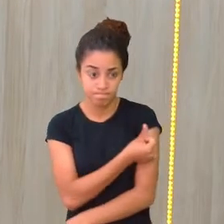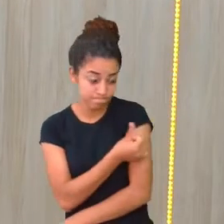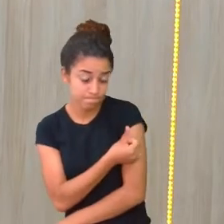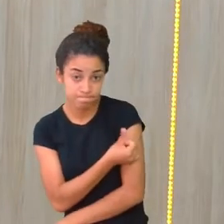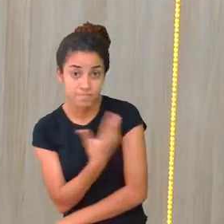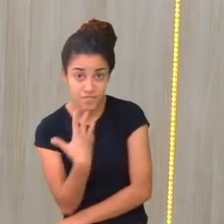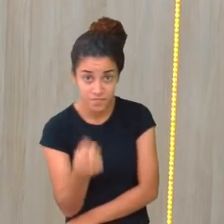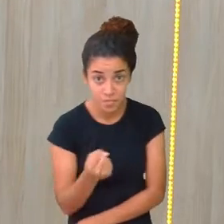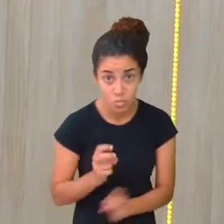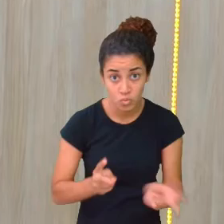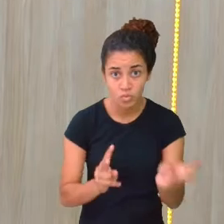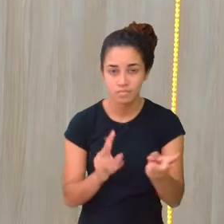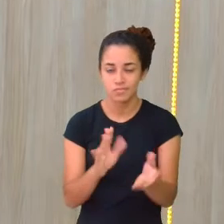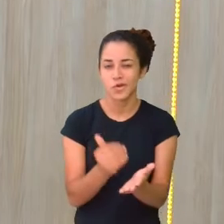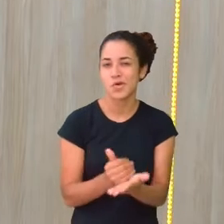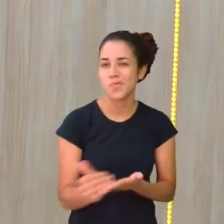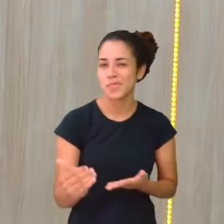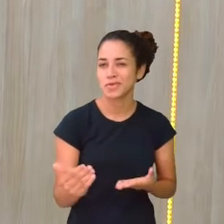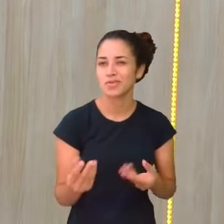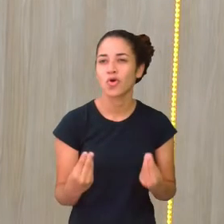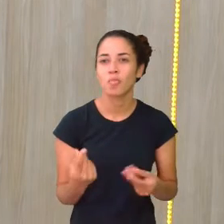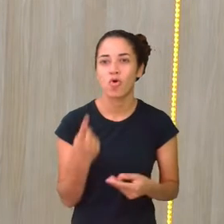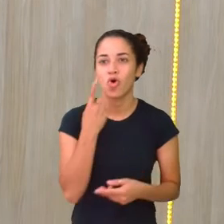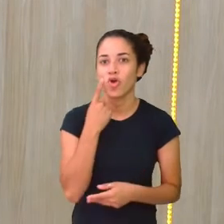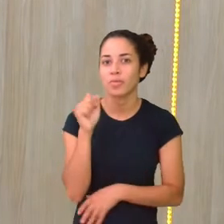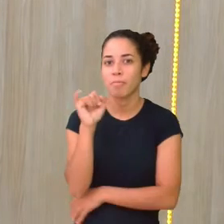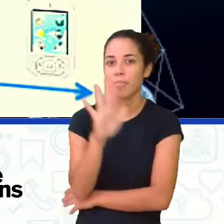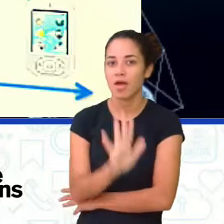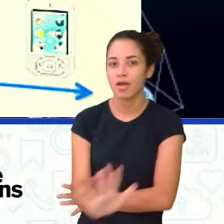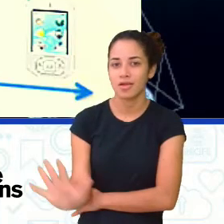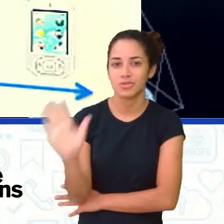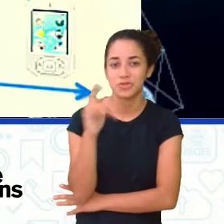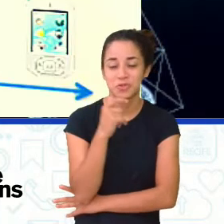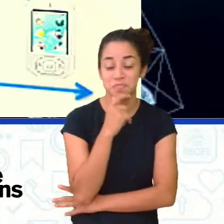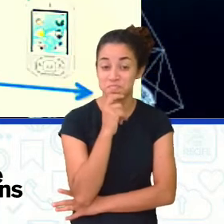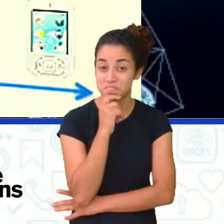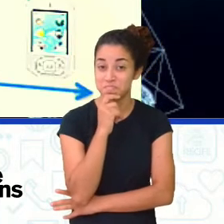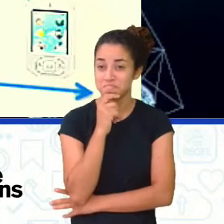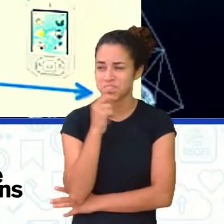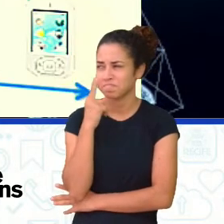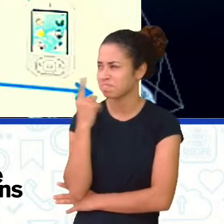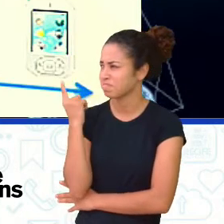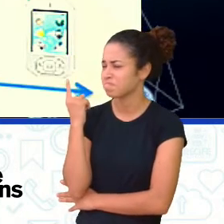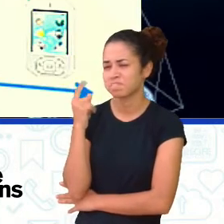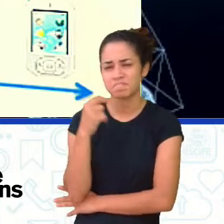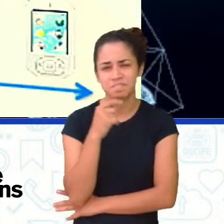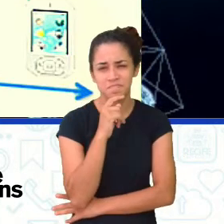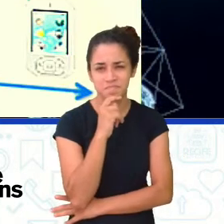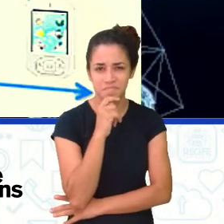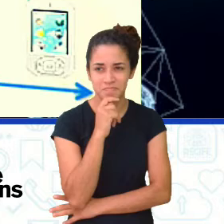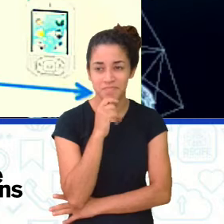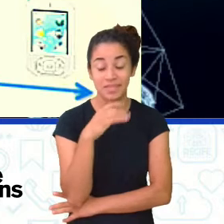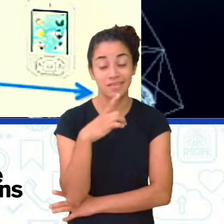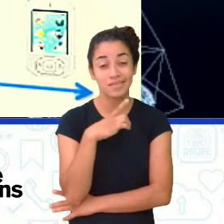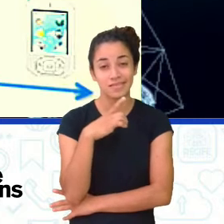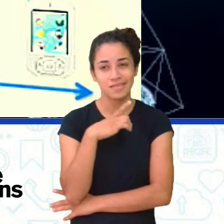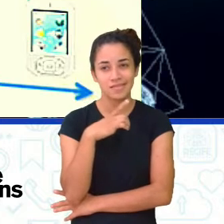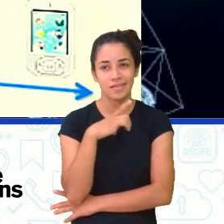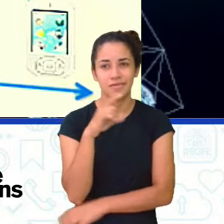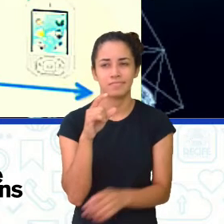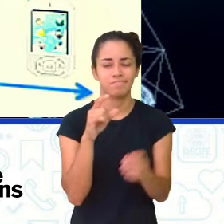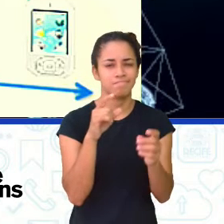hein? Aí já começa assim, ó. Uma imagem para você, ó. Reparem essa imagem. Nós temos aqui uma linha do